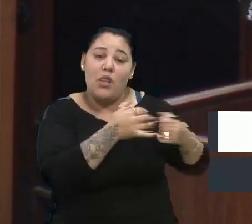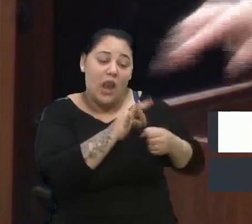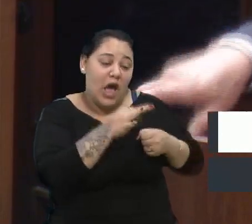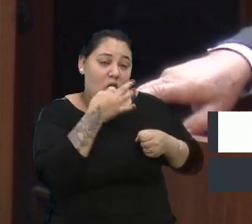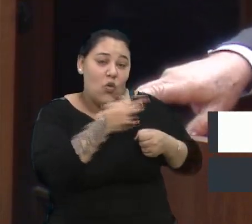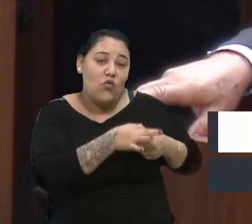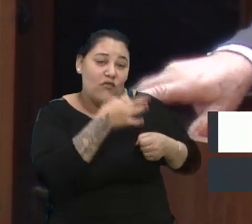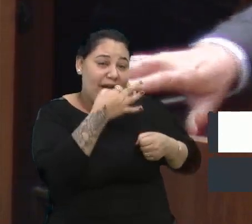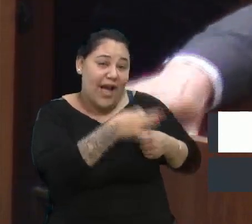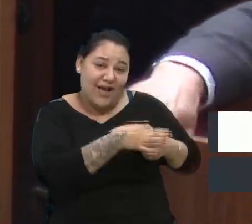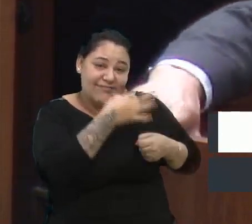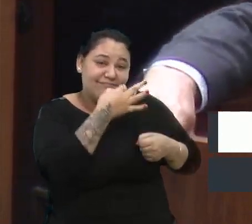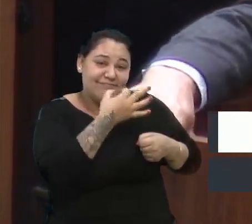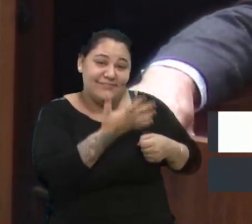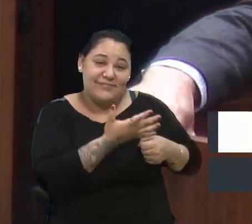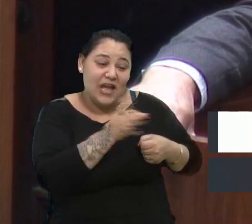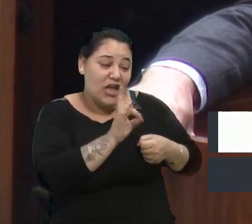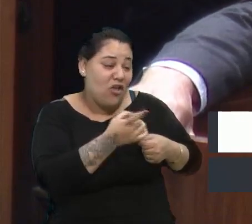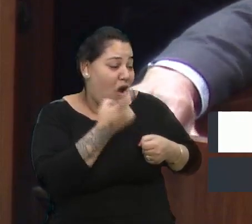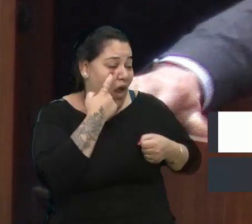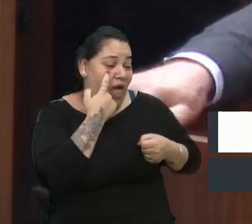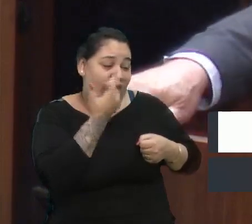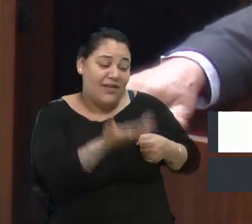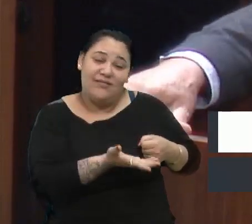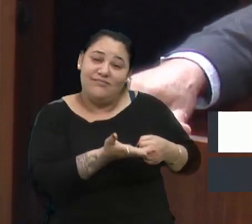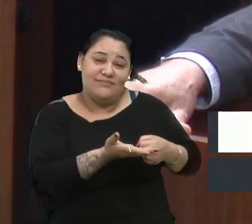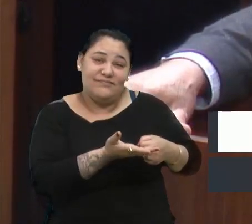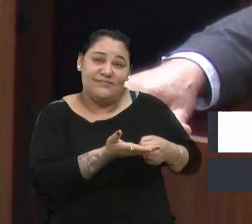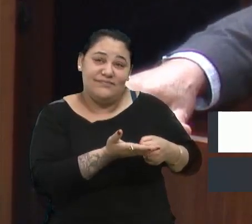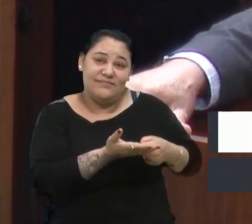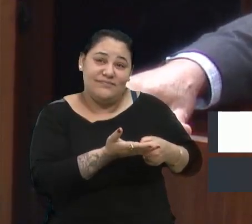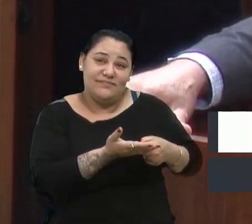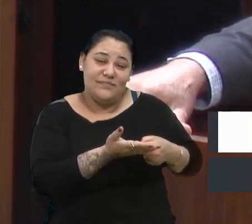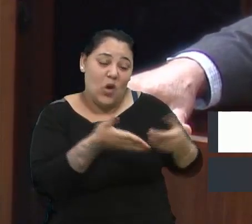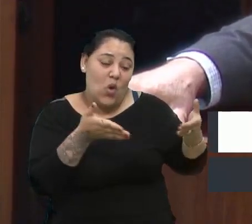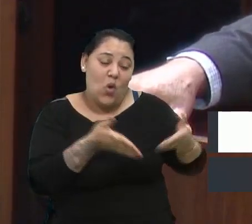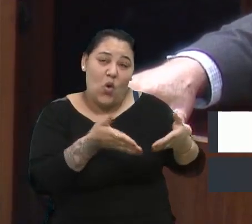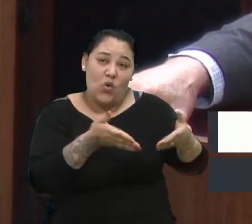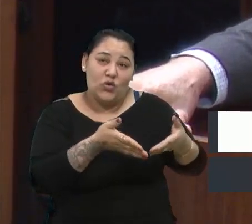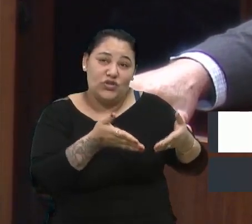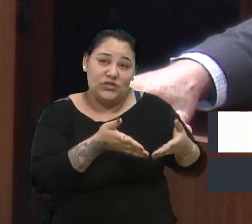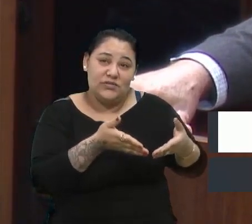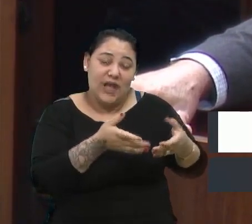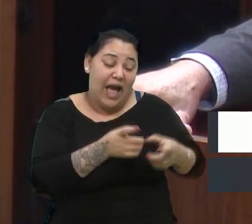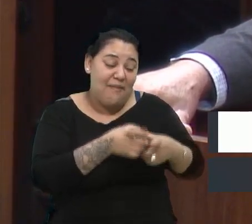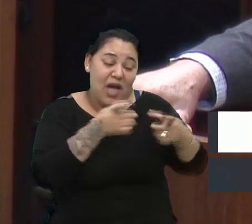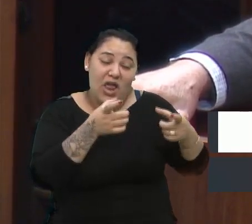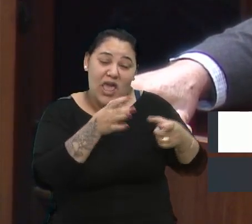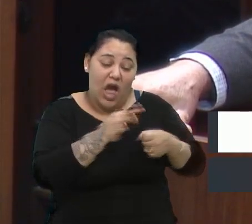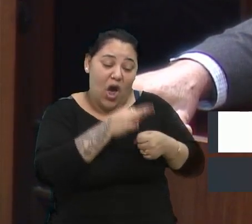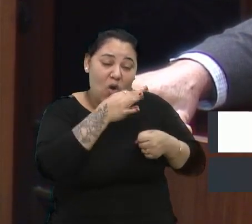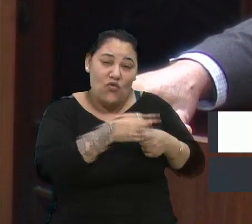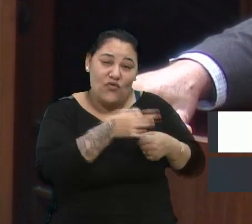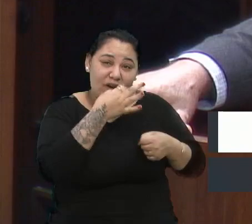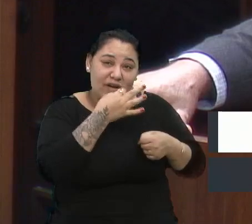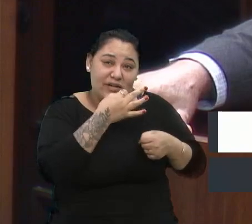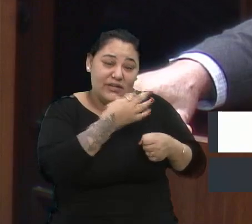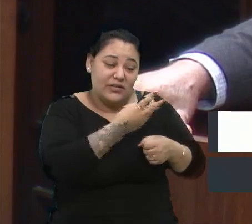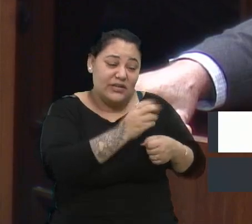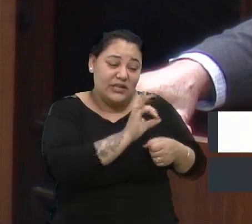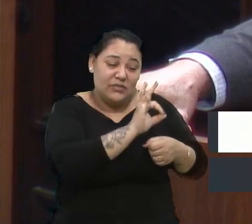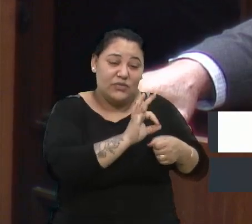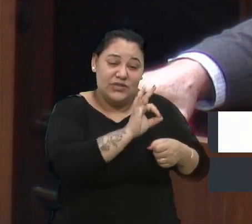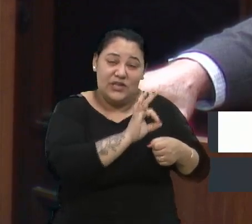se fala, é só olhar aqui na nossa casa. Hoje, a maioria dela, uma parte, 30%